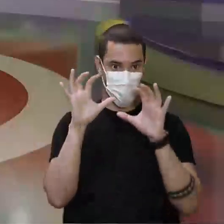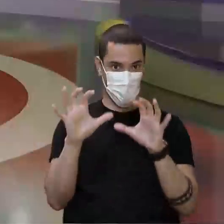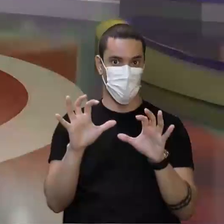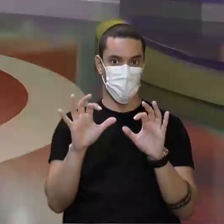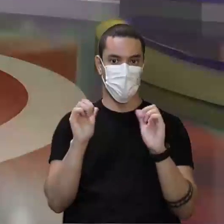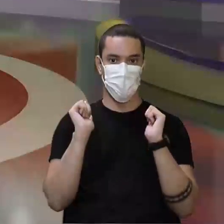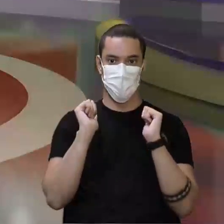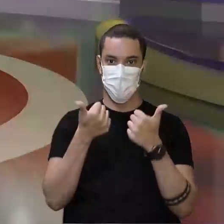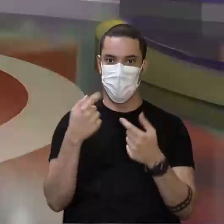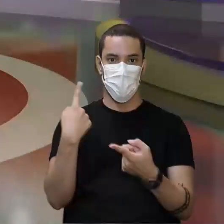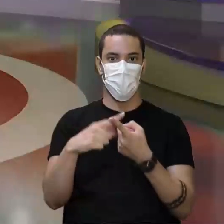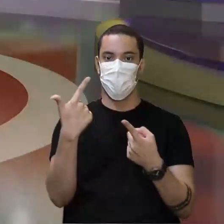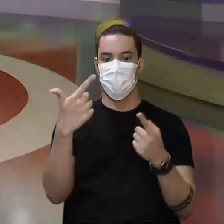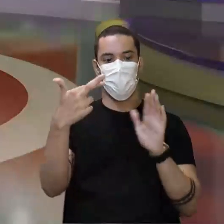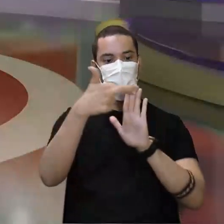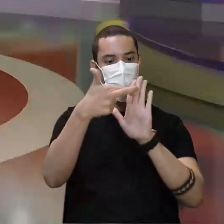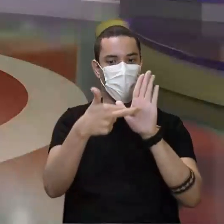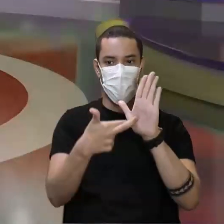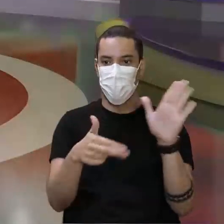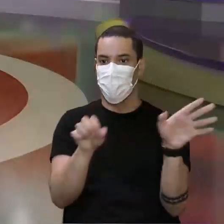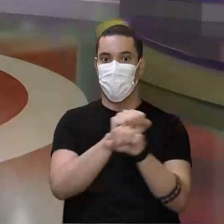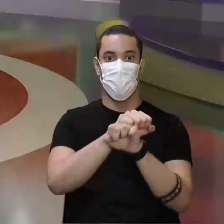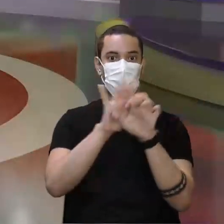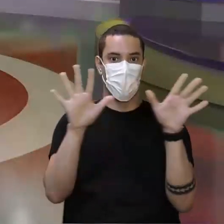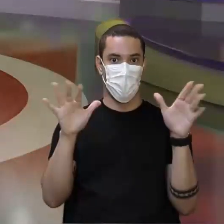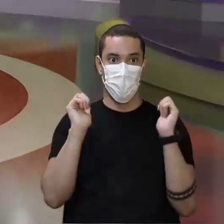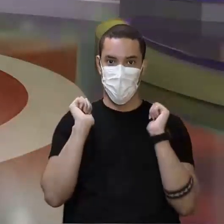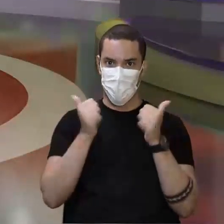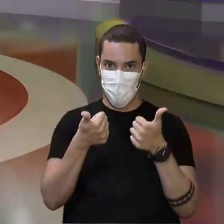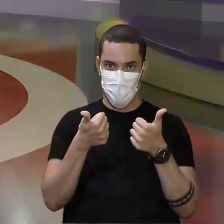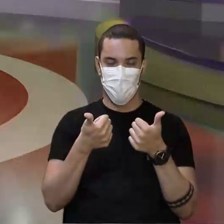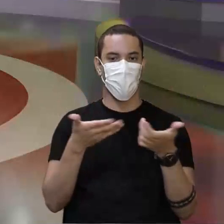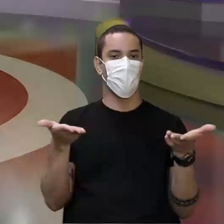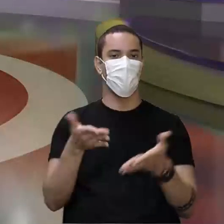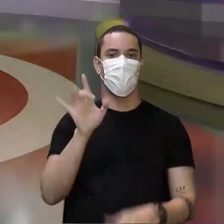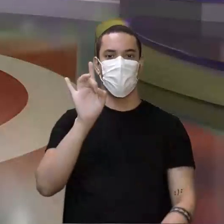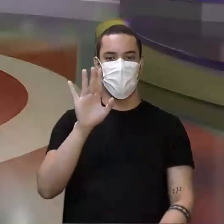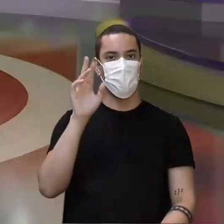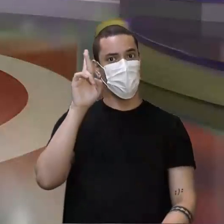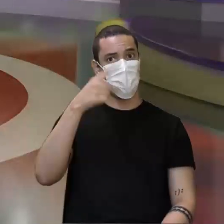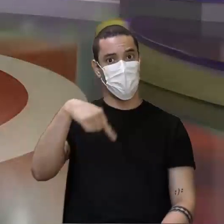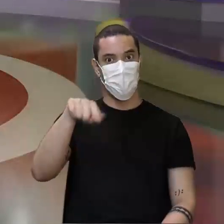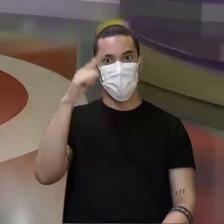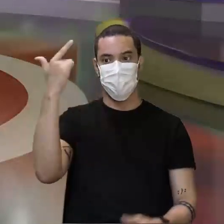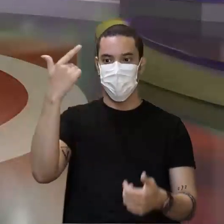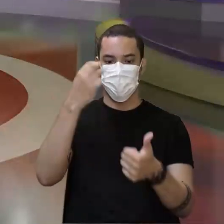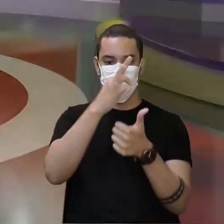eles não possuem regras. And that's it. Por hoje é só. Espero que vocês tenham